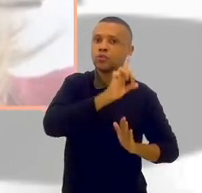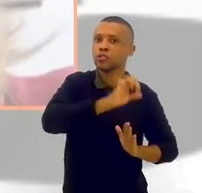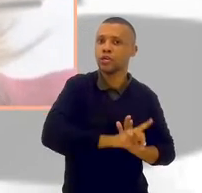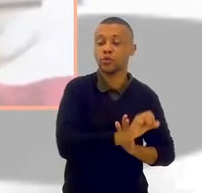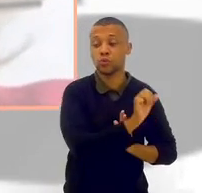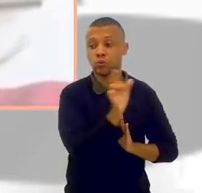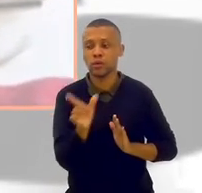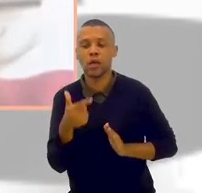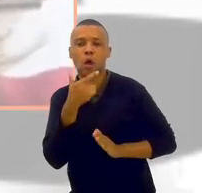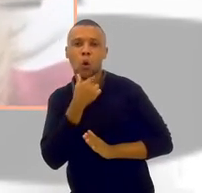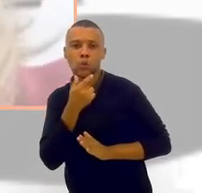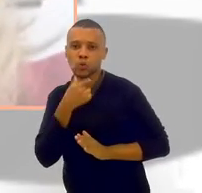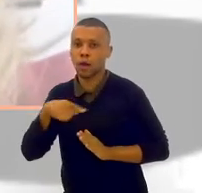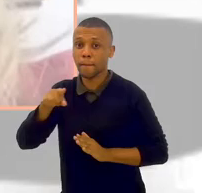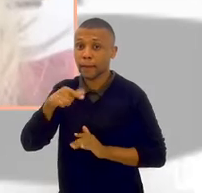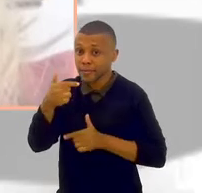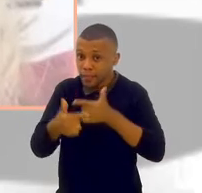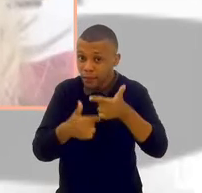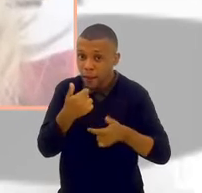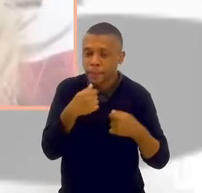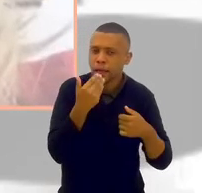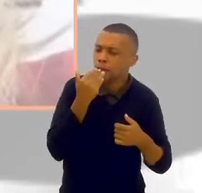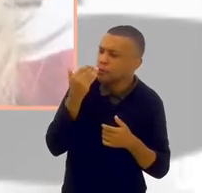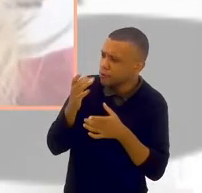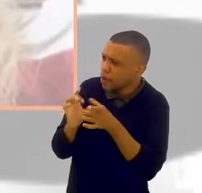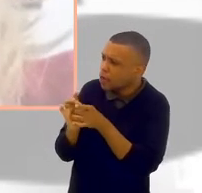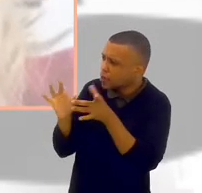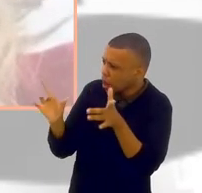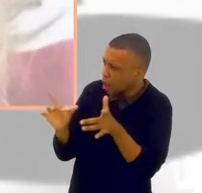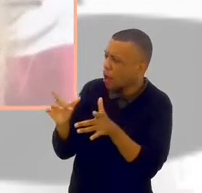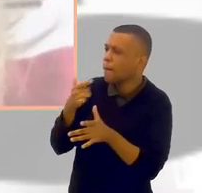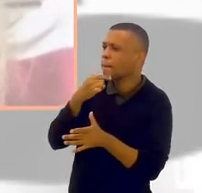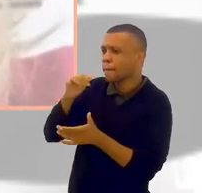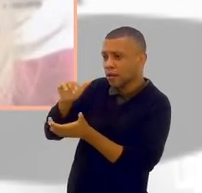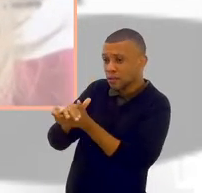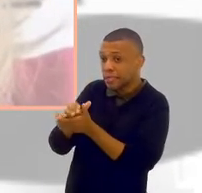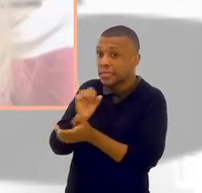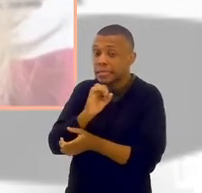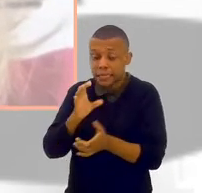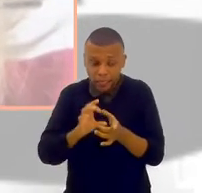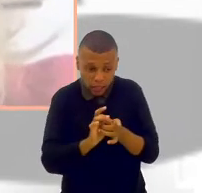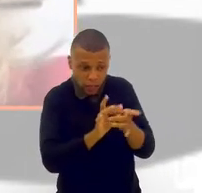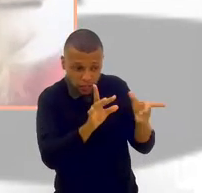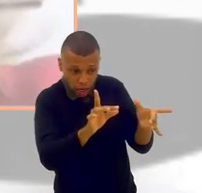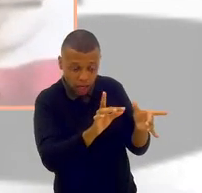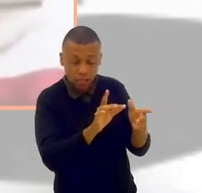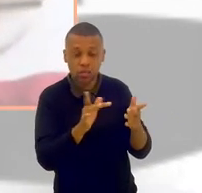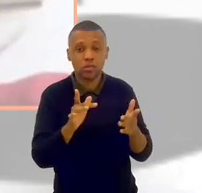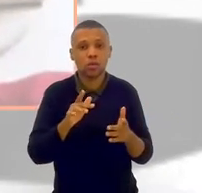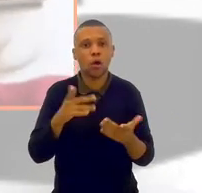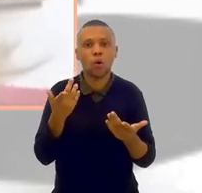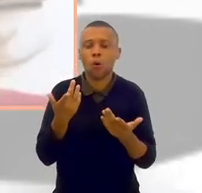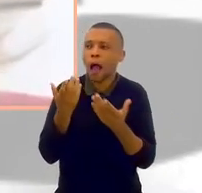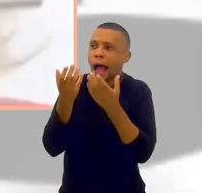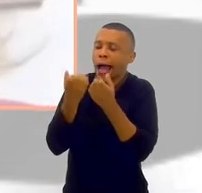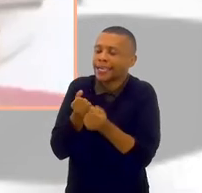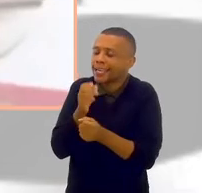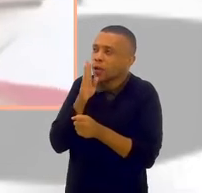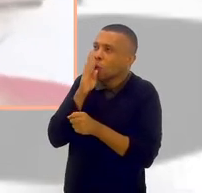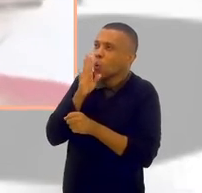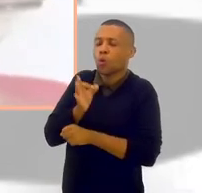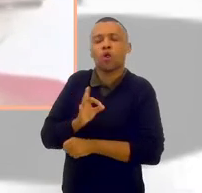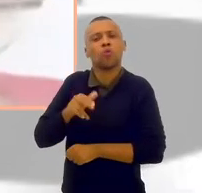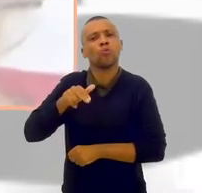que os homens. Para trabalhar, tinha que pedir autorização para o marido, se ele deixasse, você podia trabalhar. Eu nunca aceitei, então comecei a